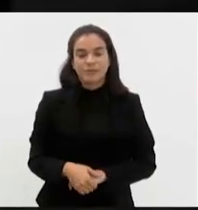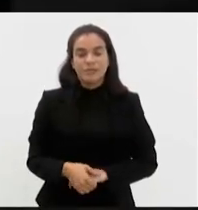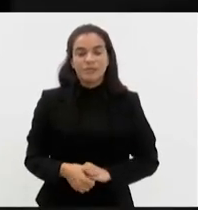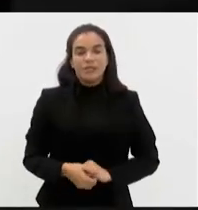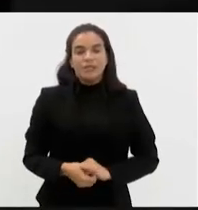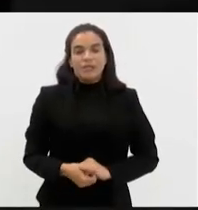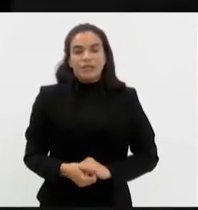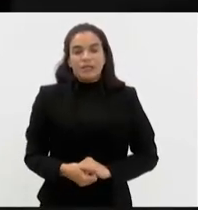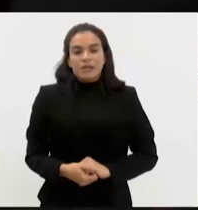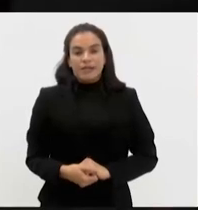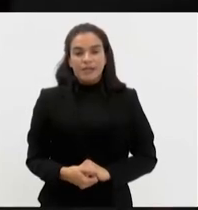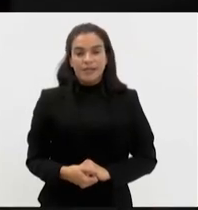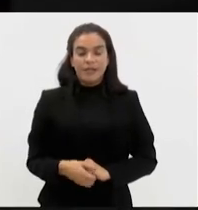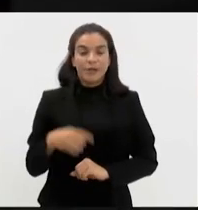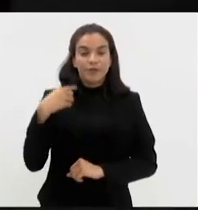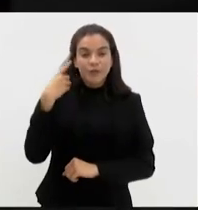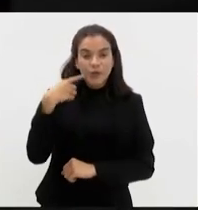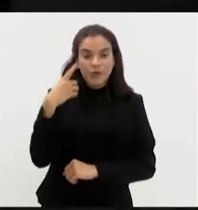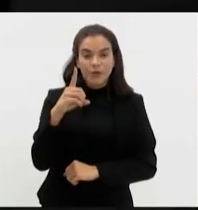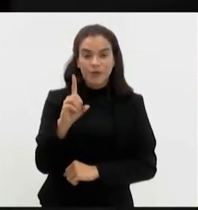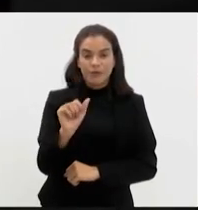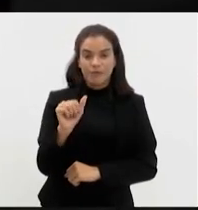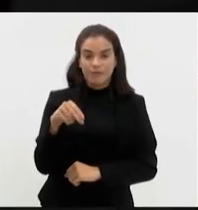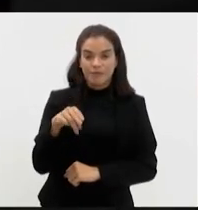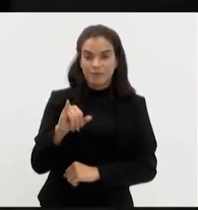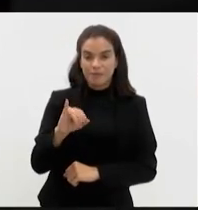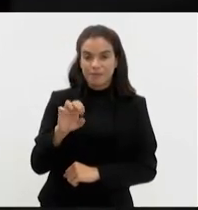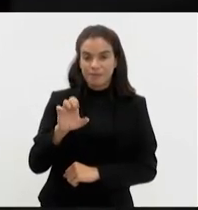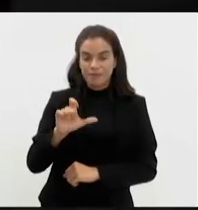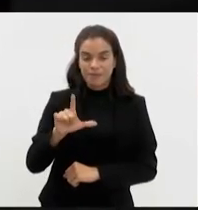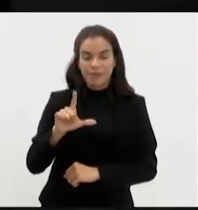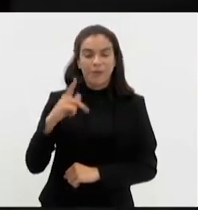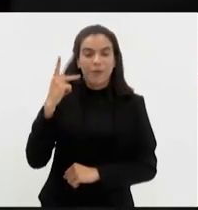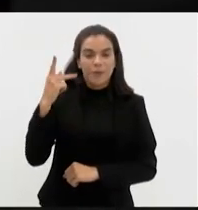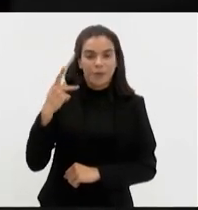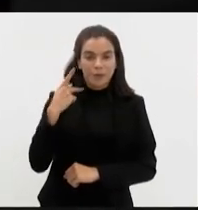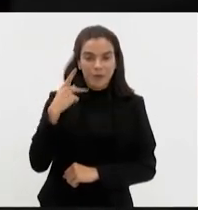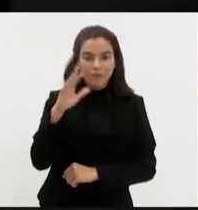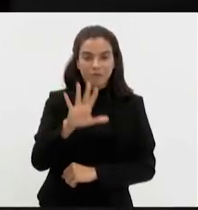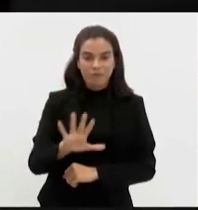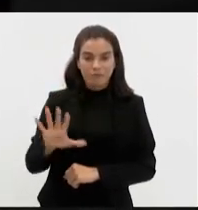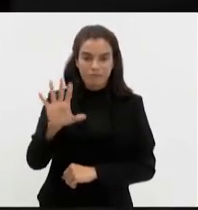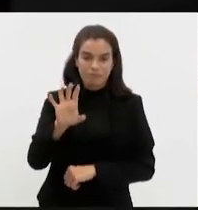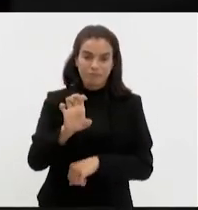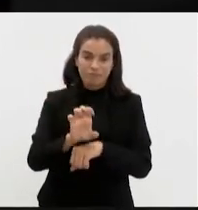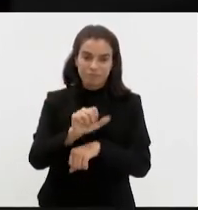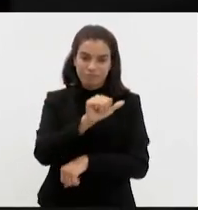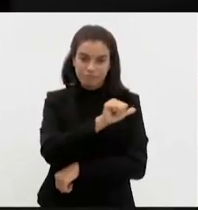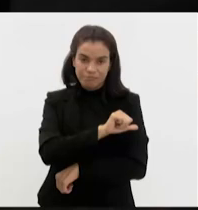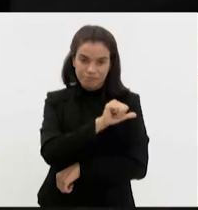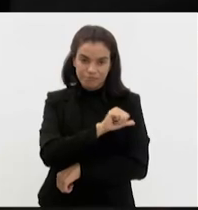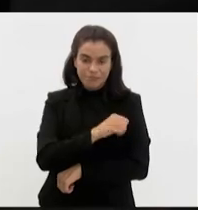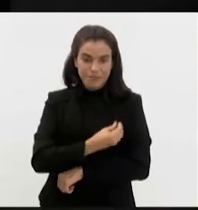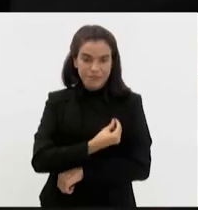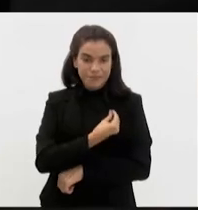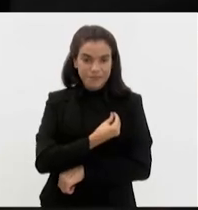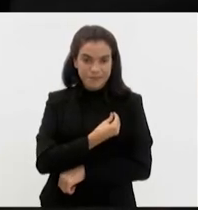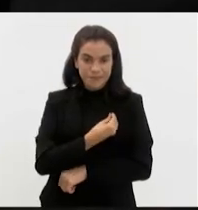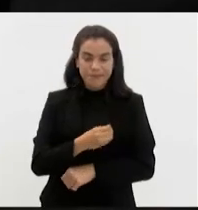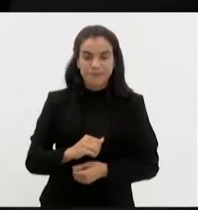Campos Dr do município do Rio de Janeiro presente aqui